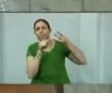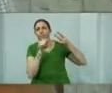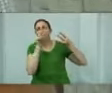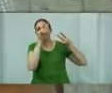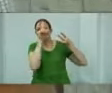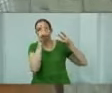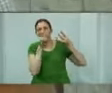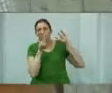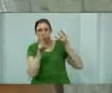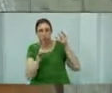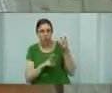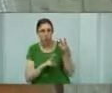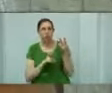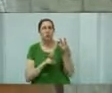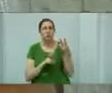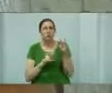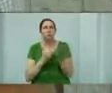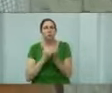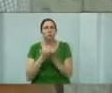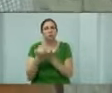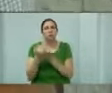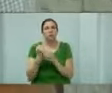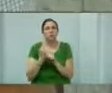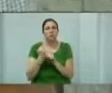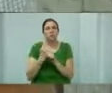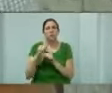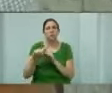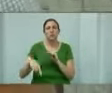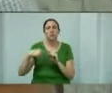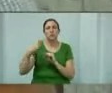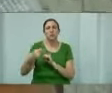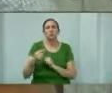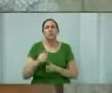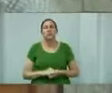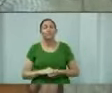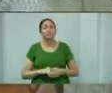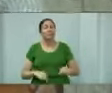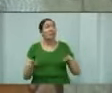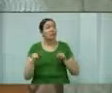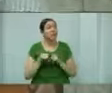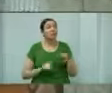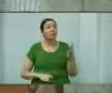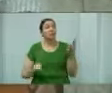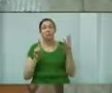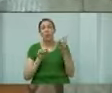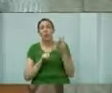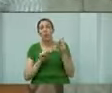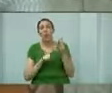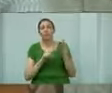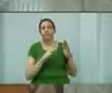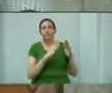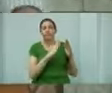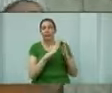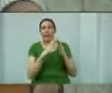três grandes temas que vão tratar a partir do próximo ano. E o tema, para finalizar, o tema da habitação social. O